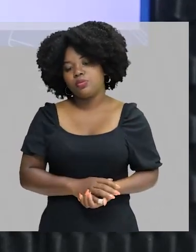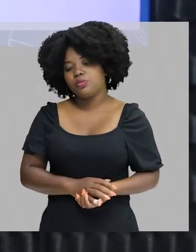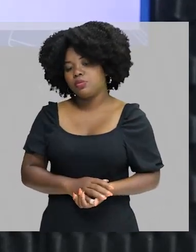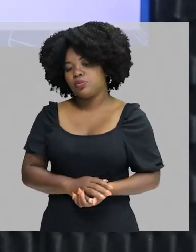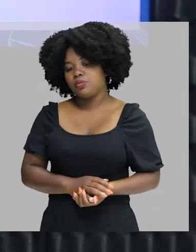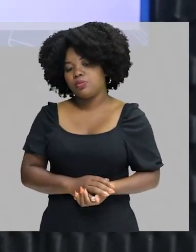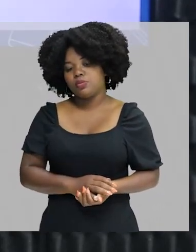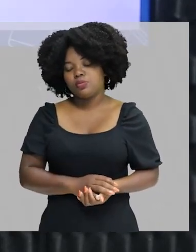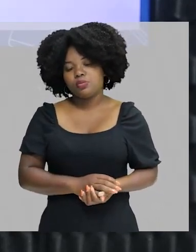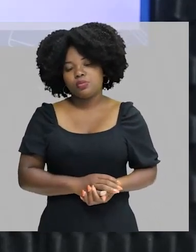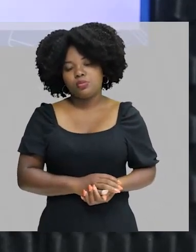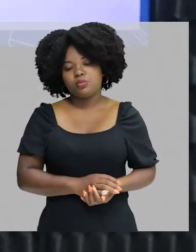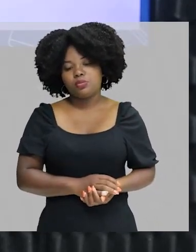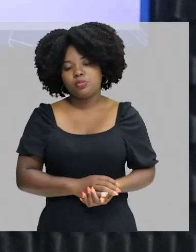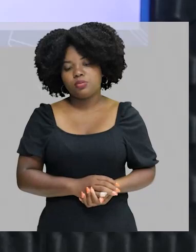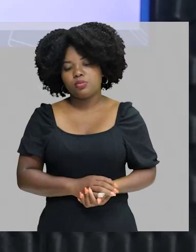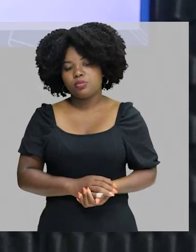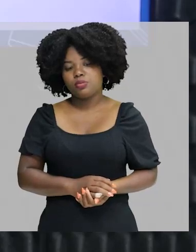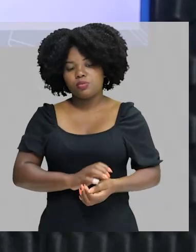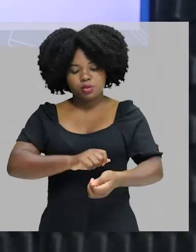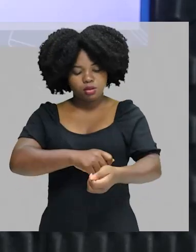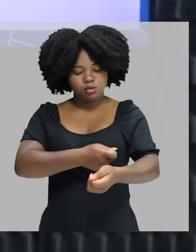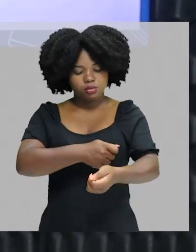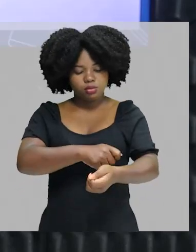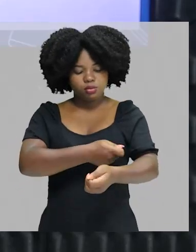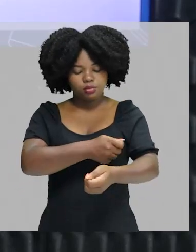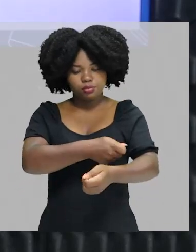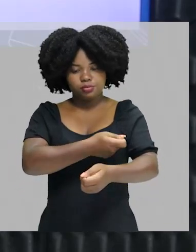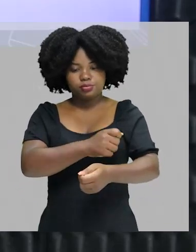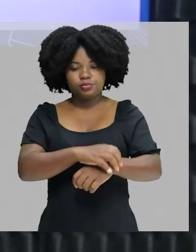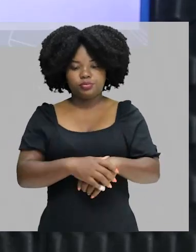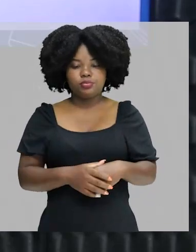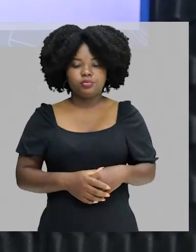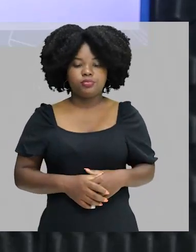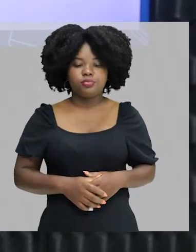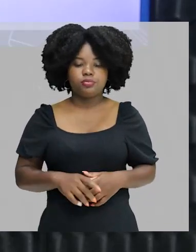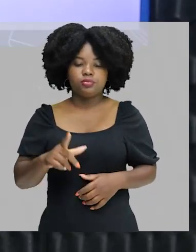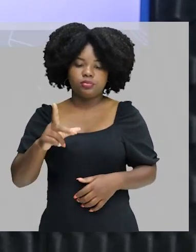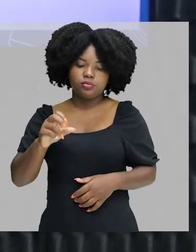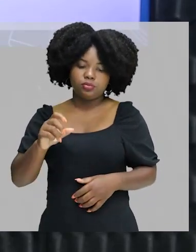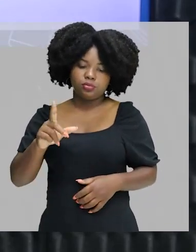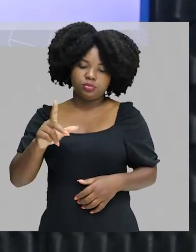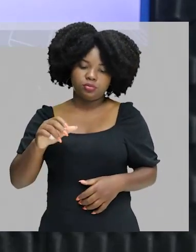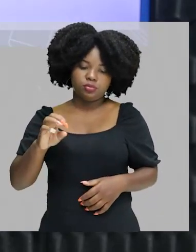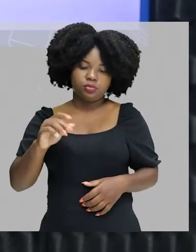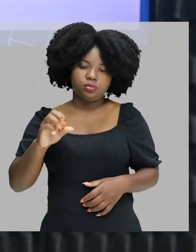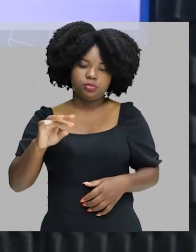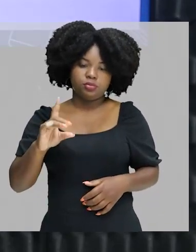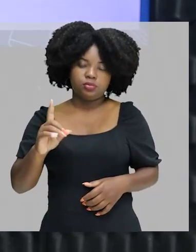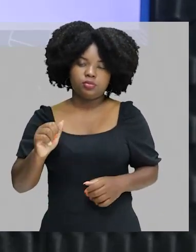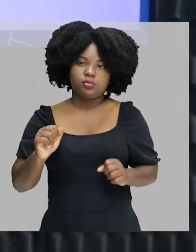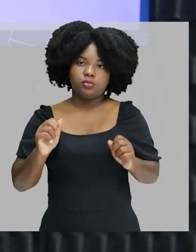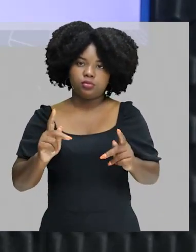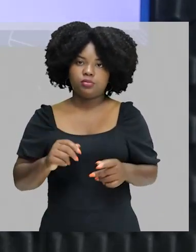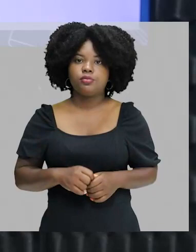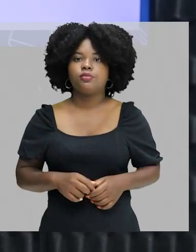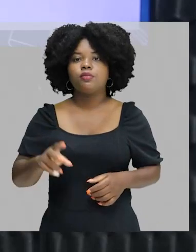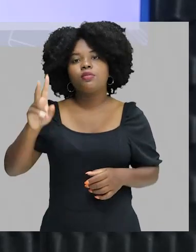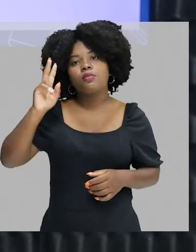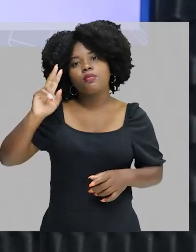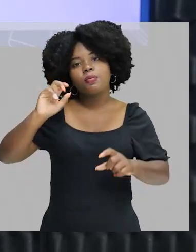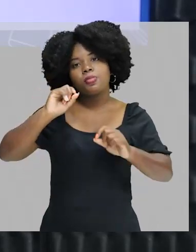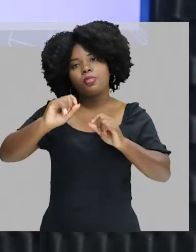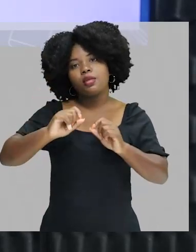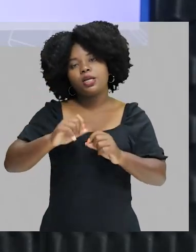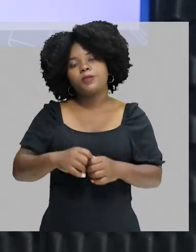sutura dos cortes. Vamos ter aqui, na verdade, o que? Poliamidas. Show de bola, turminha? Lembrando